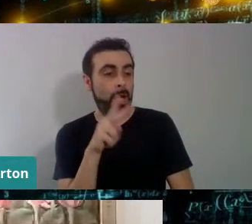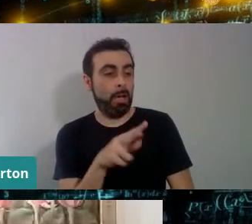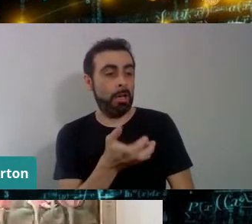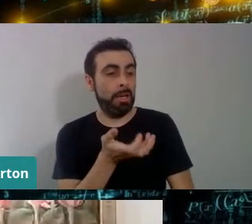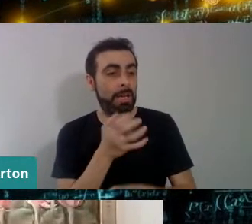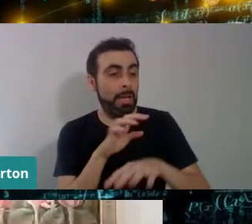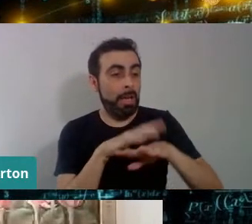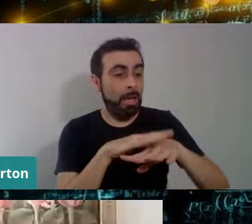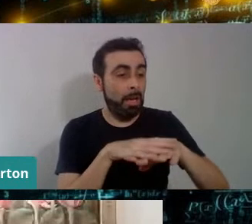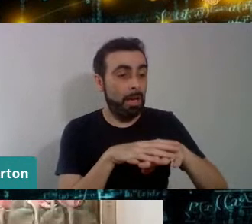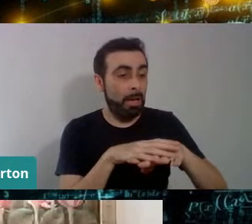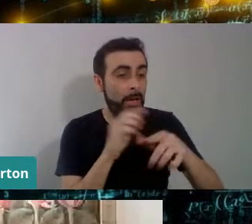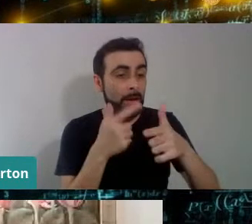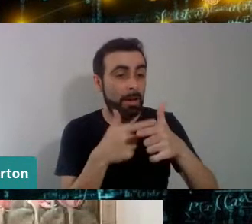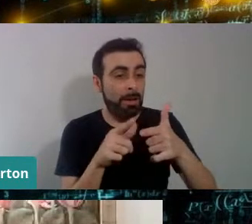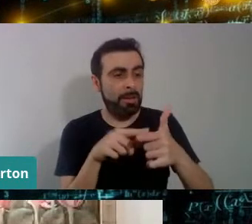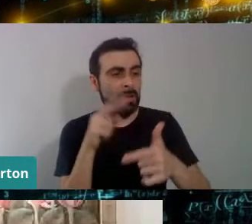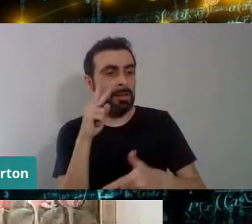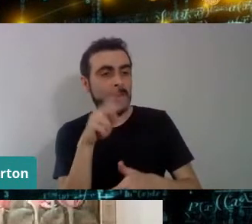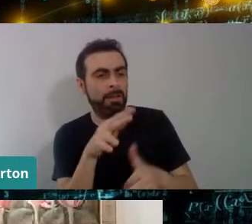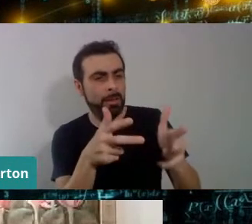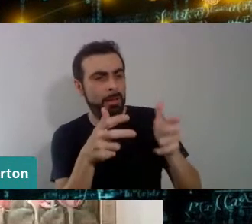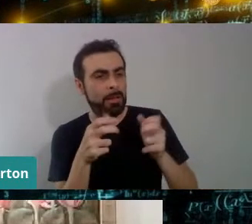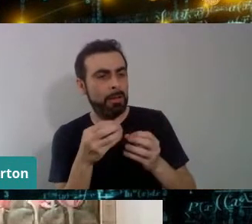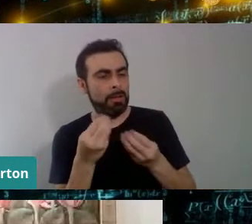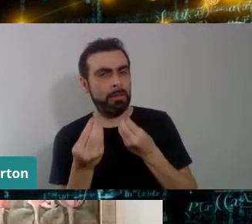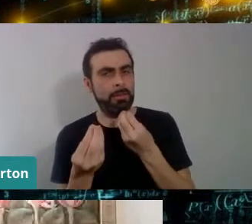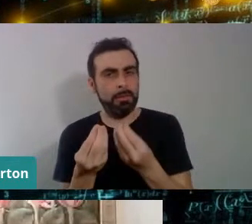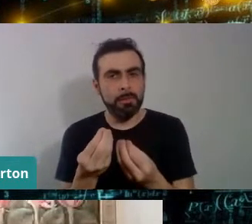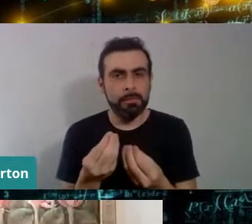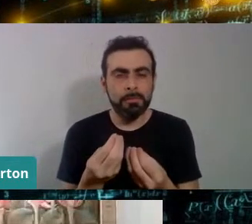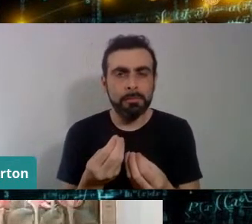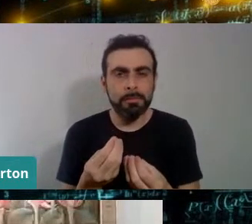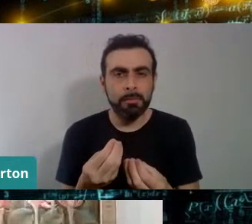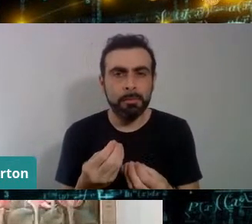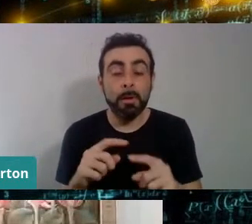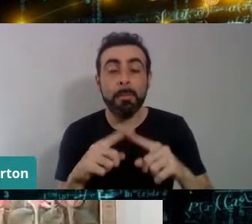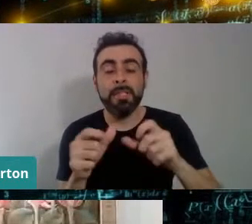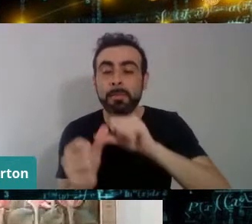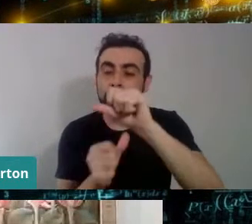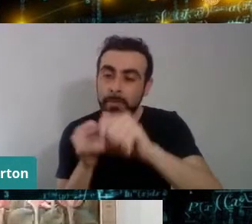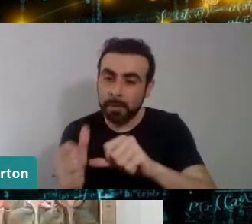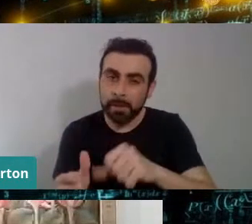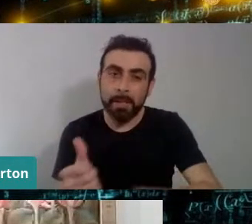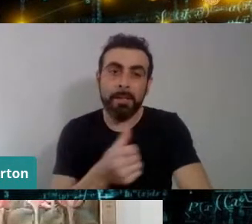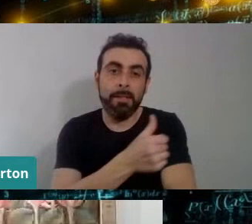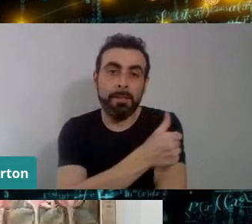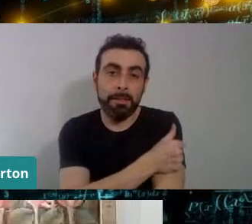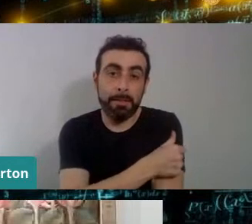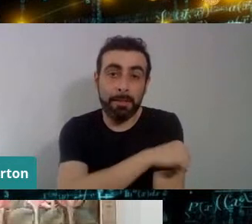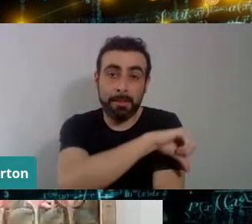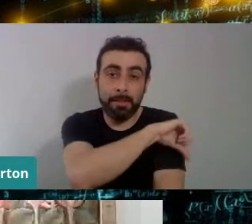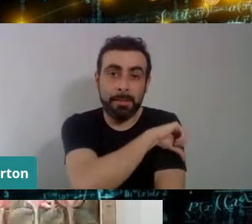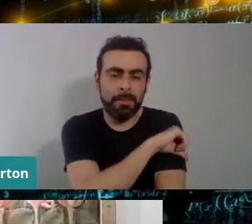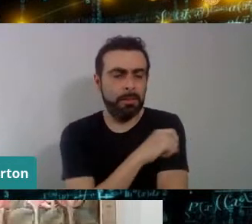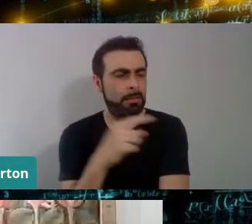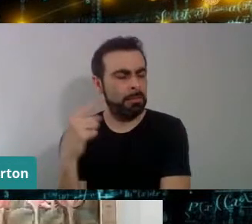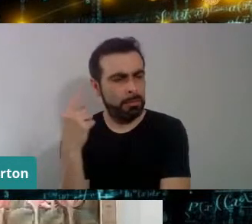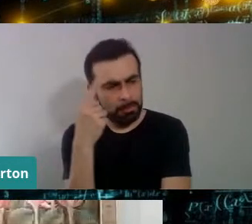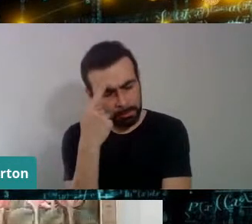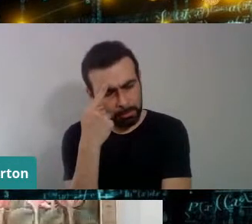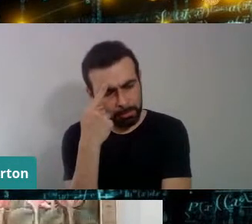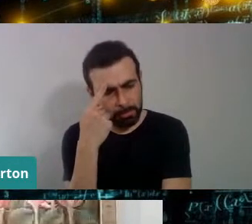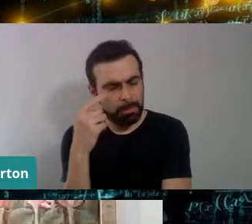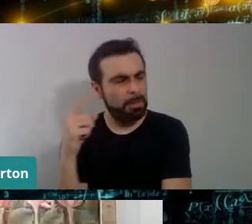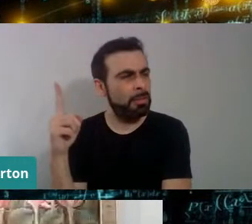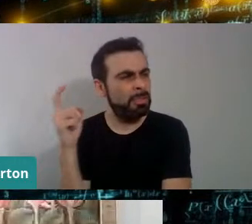matemática, né? E fui caminhando. Mas quando eu passei para o ginásio, eu senti uma grande dificuldade